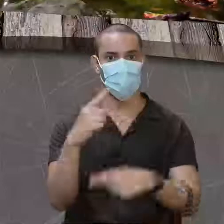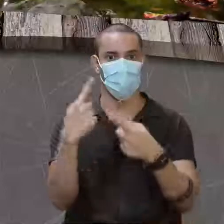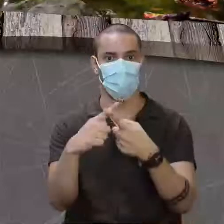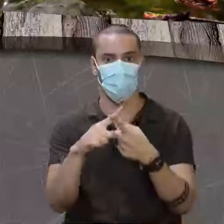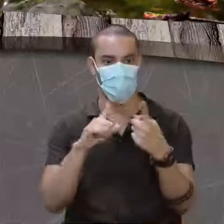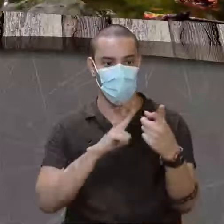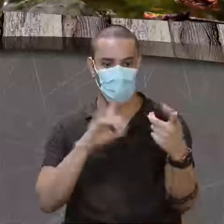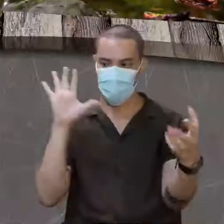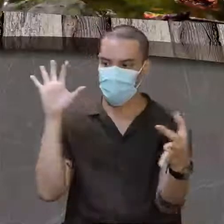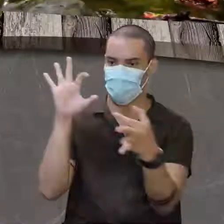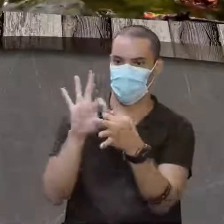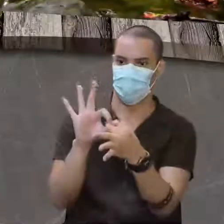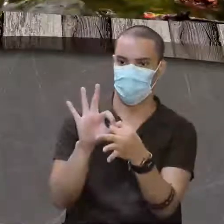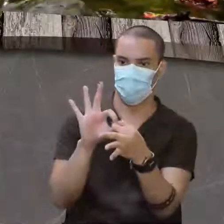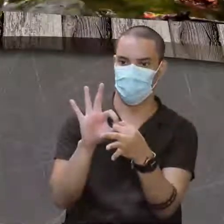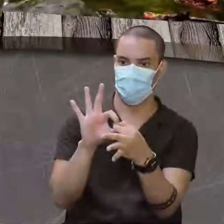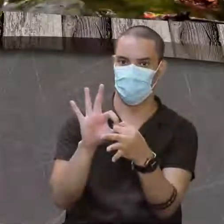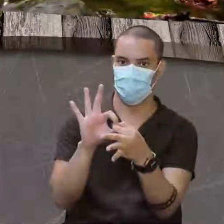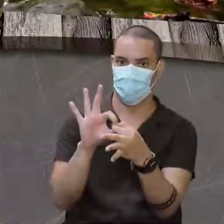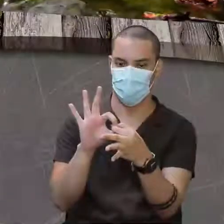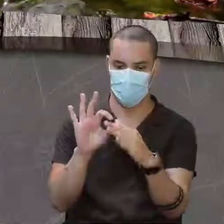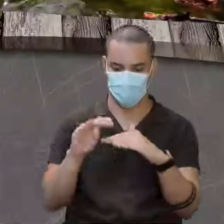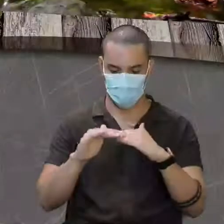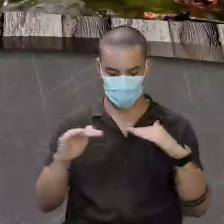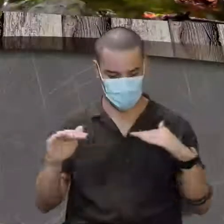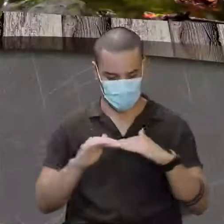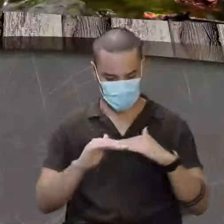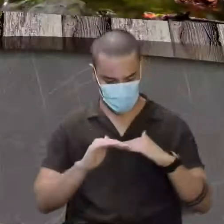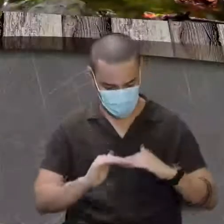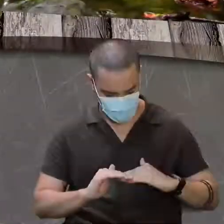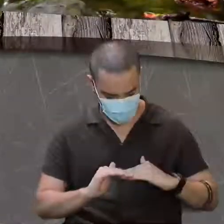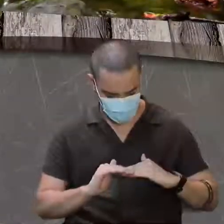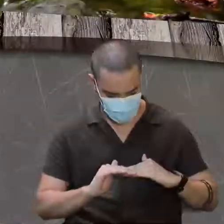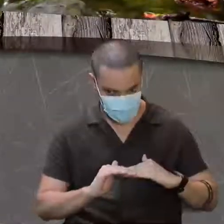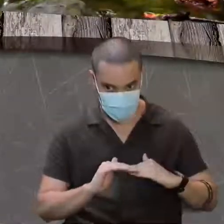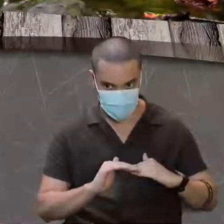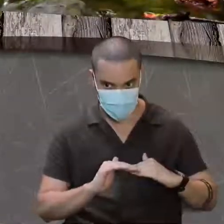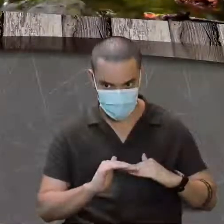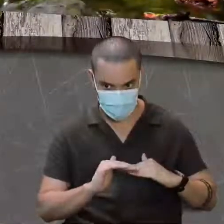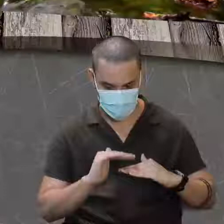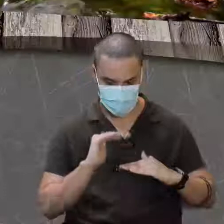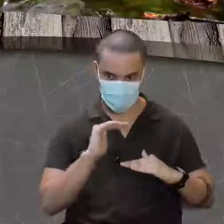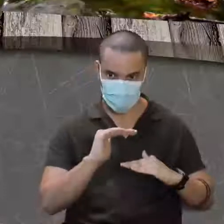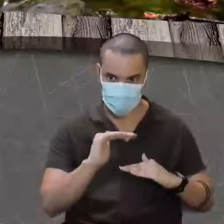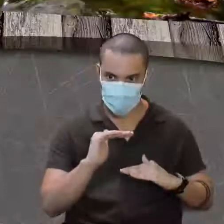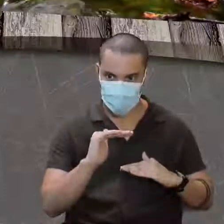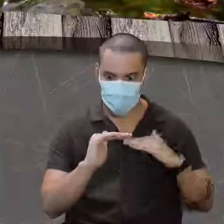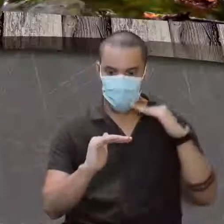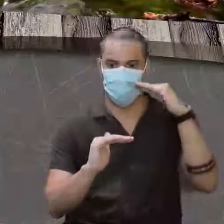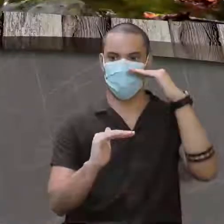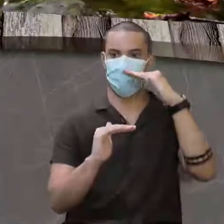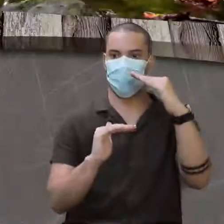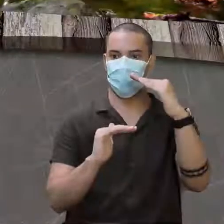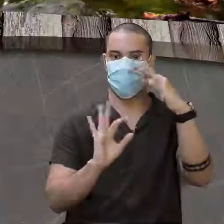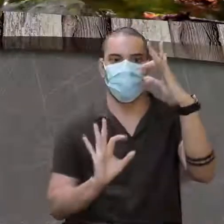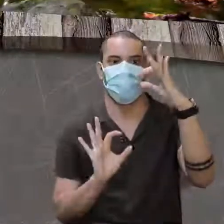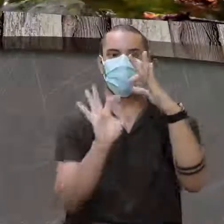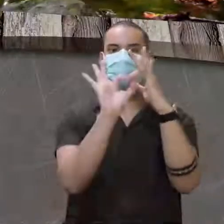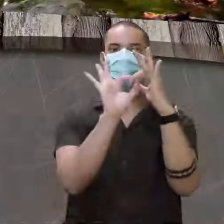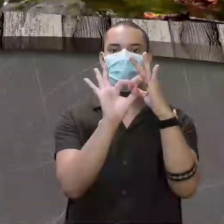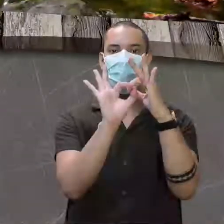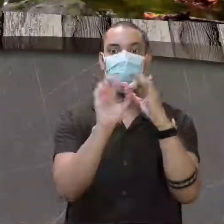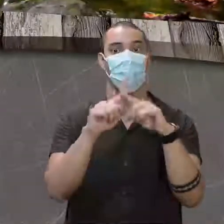a ligação entre uma fase e outra. Não dá para pular. Não dá para fazer isso não. Tem que